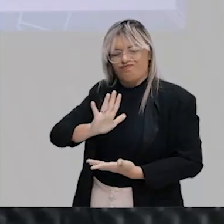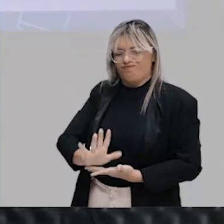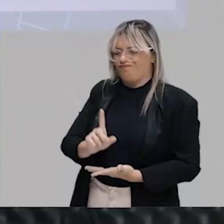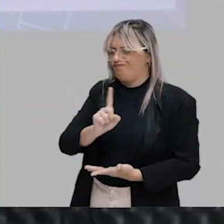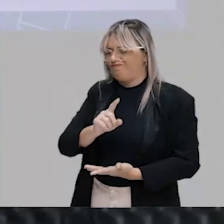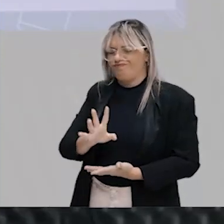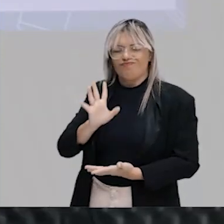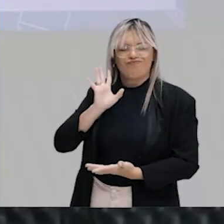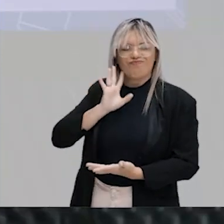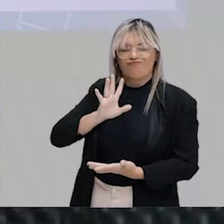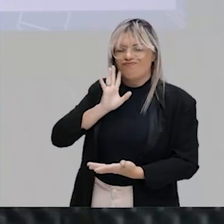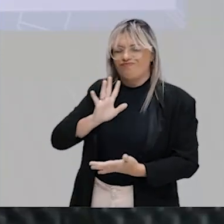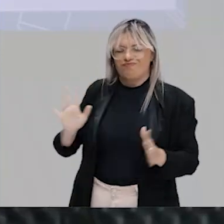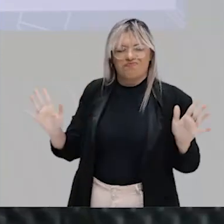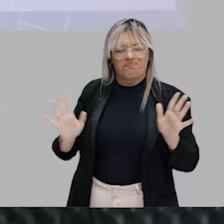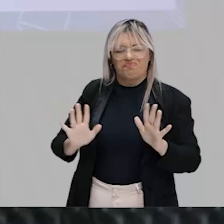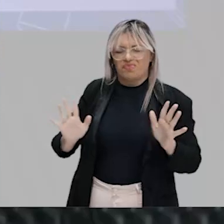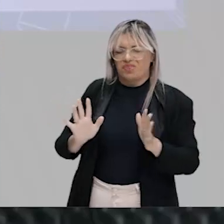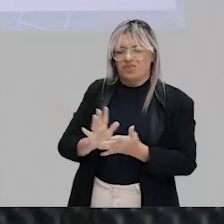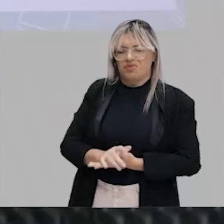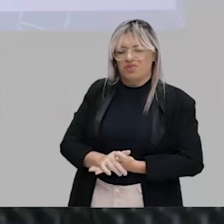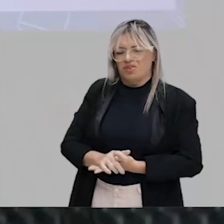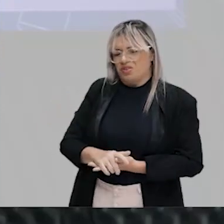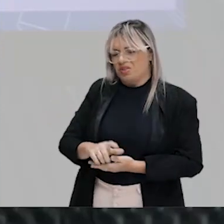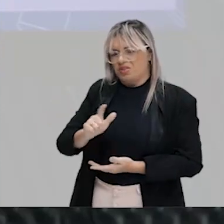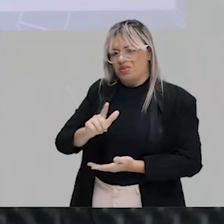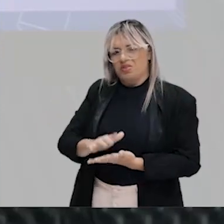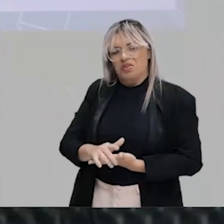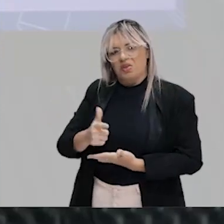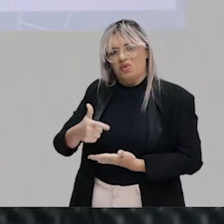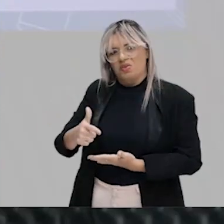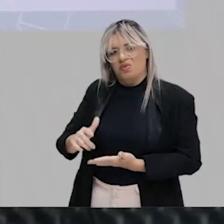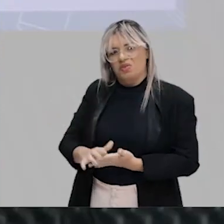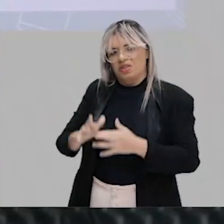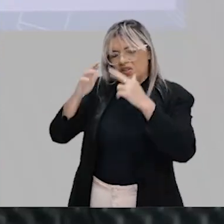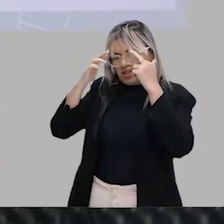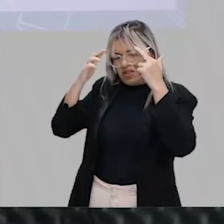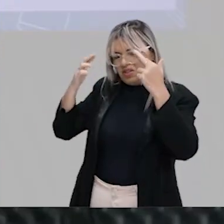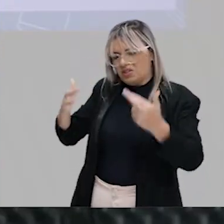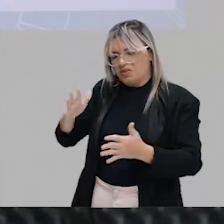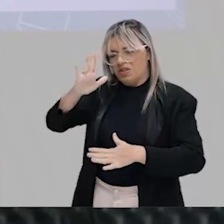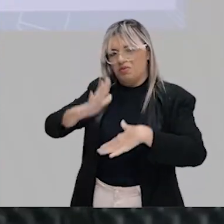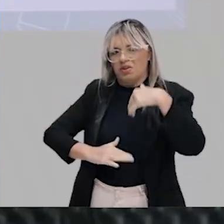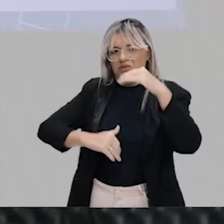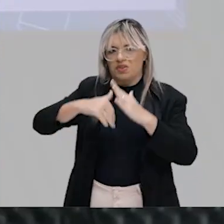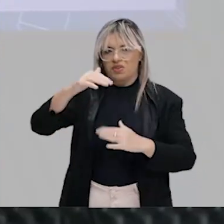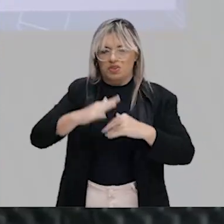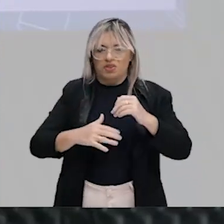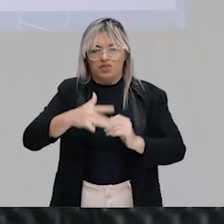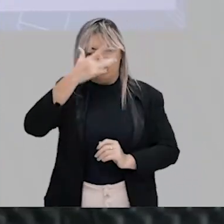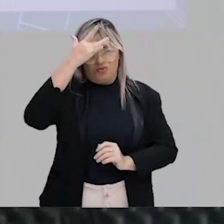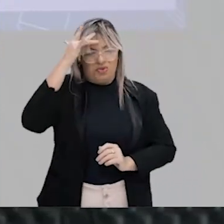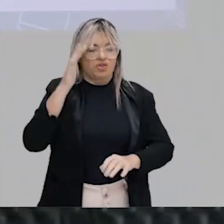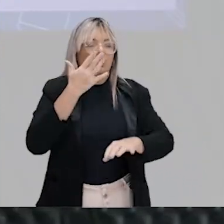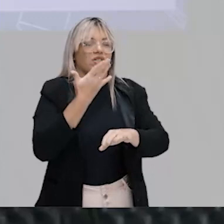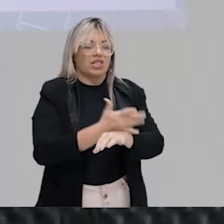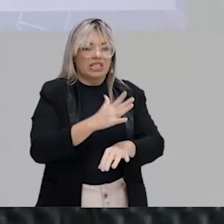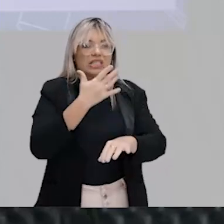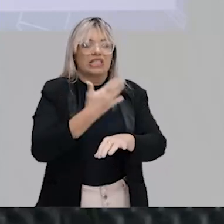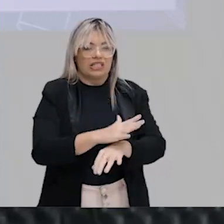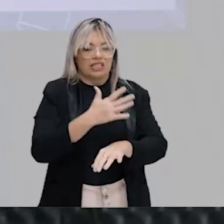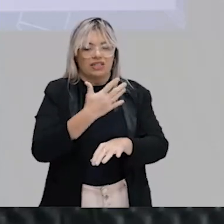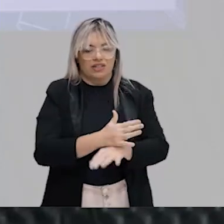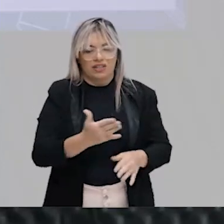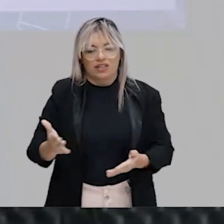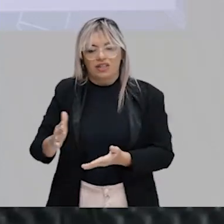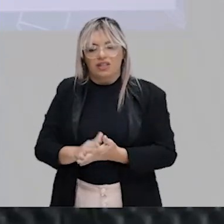legal, é algo que não está respeitando o profissionalismo dos atletas, por exemplo. Mas aqui também a gente